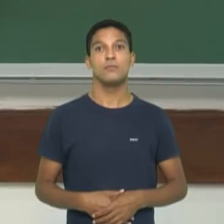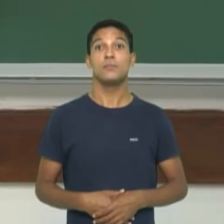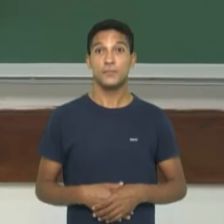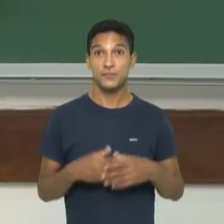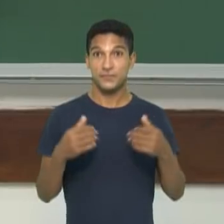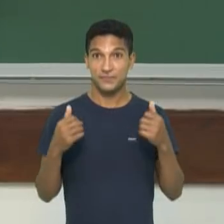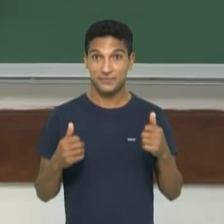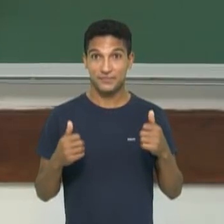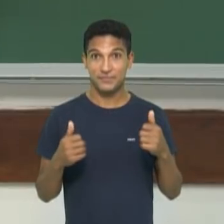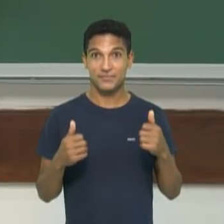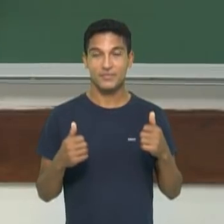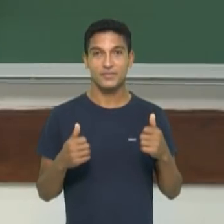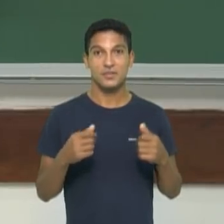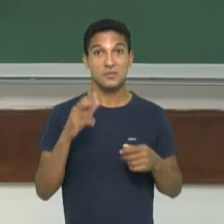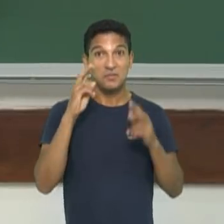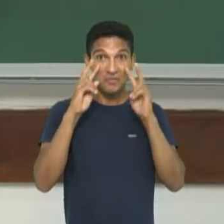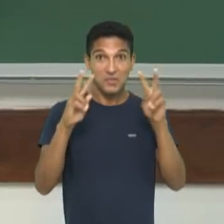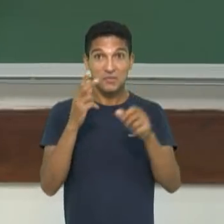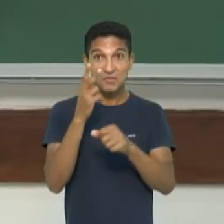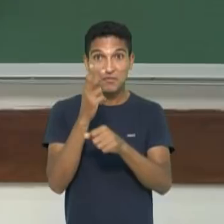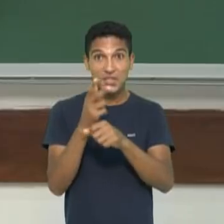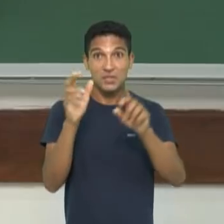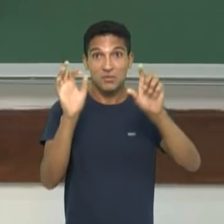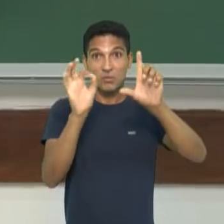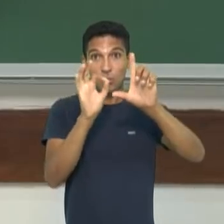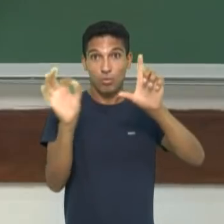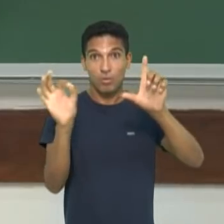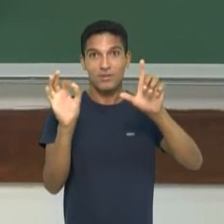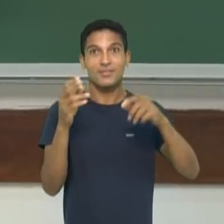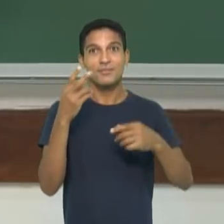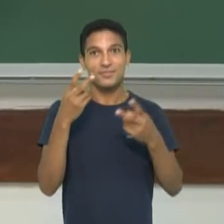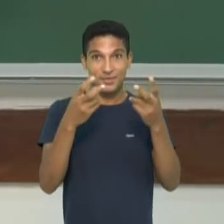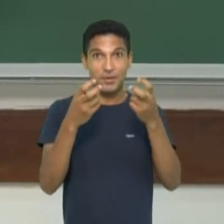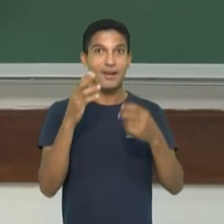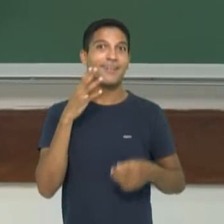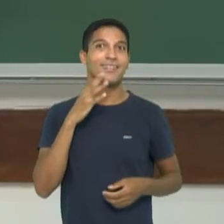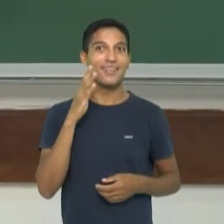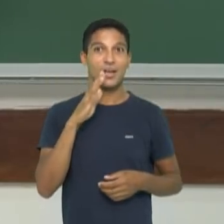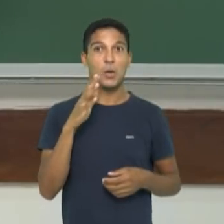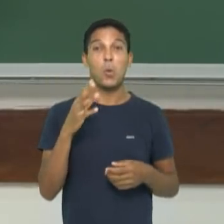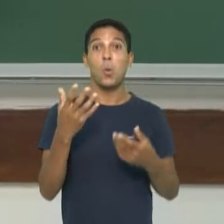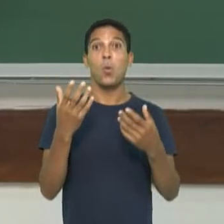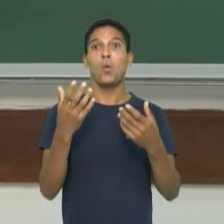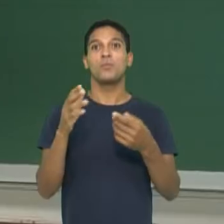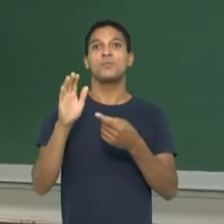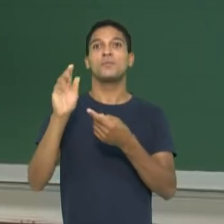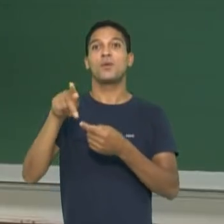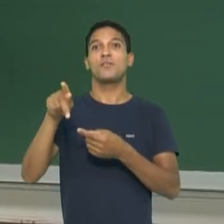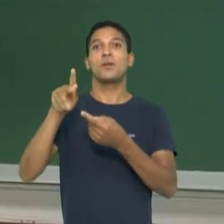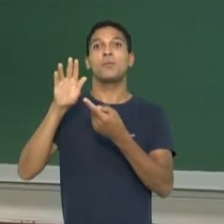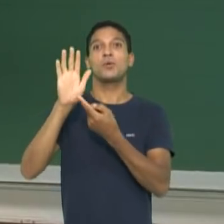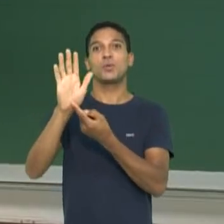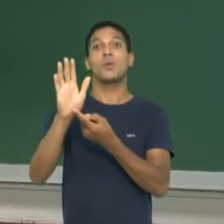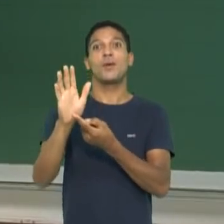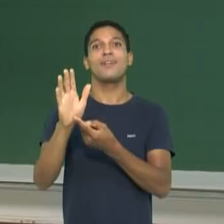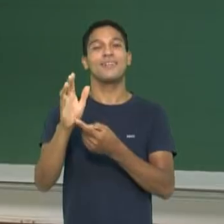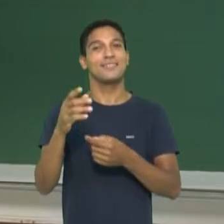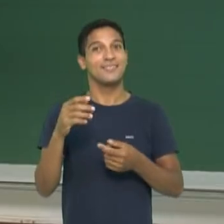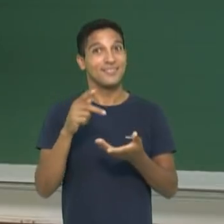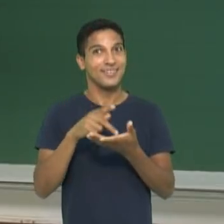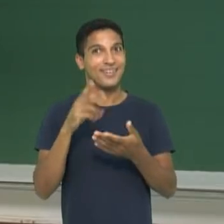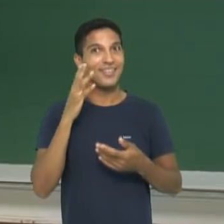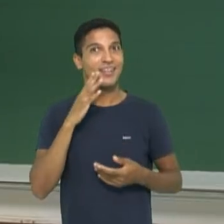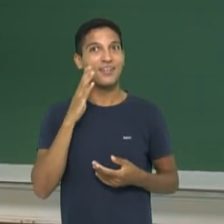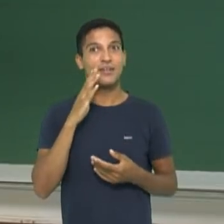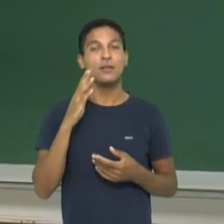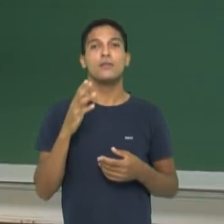E aí, galera, bacana, quanta coisa diferente e nova que a professora trouxe para vocês, não é verdade? Então, vamos para um quiz? Vamos ver